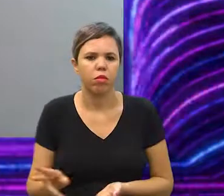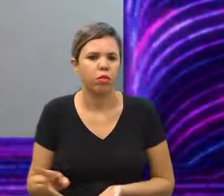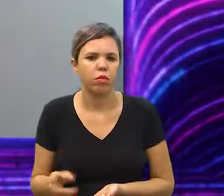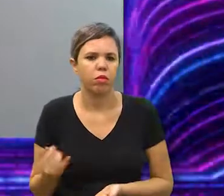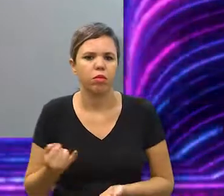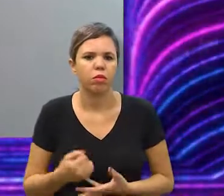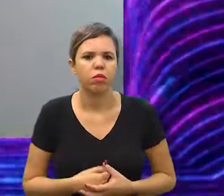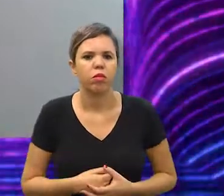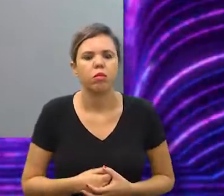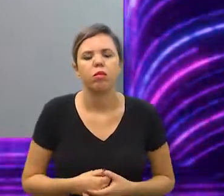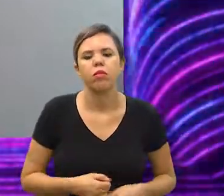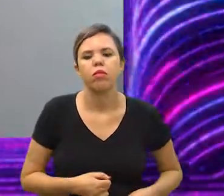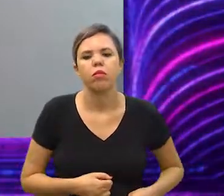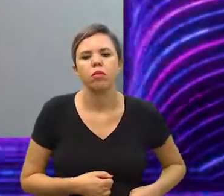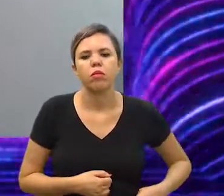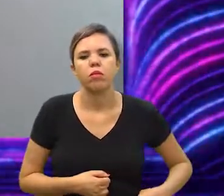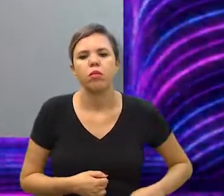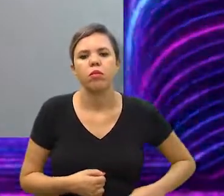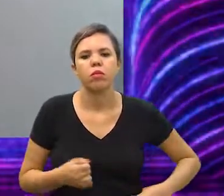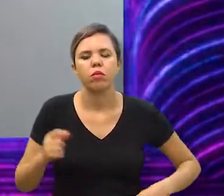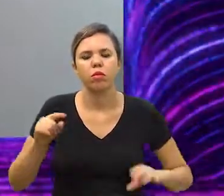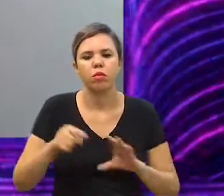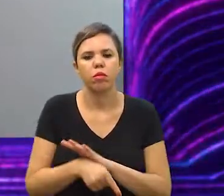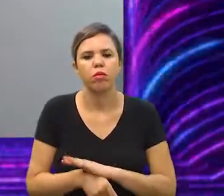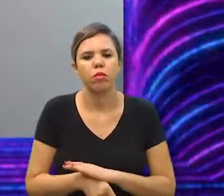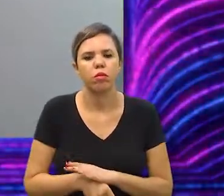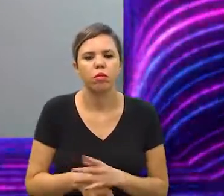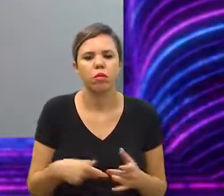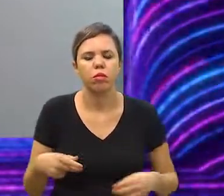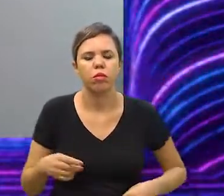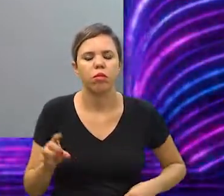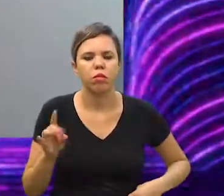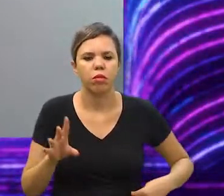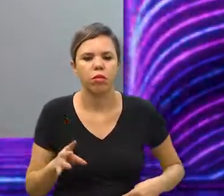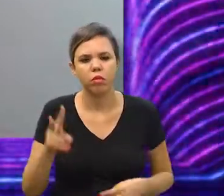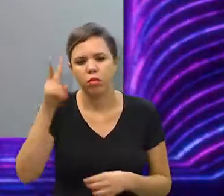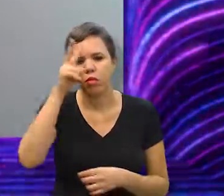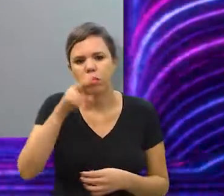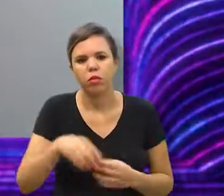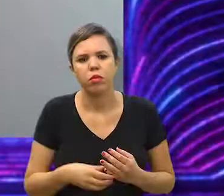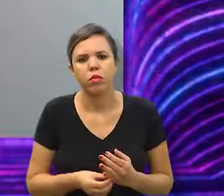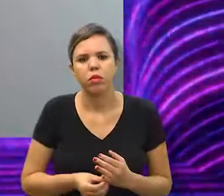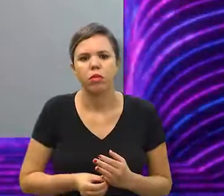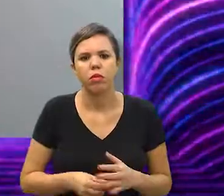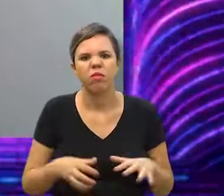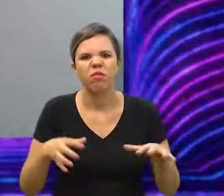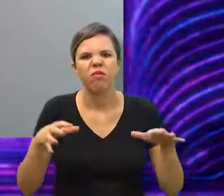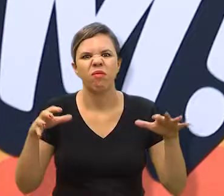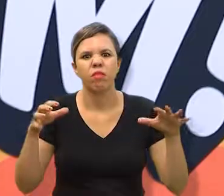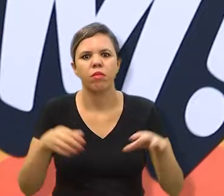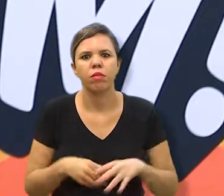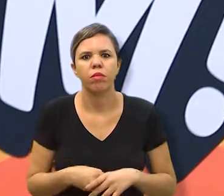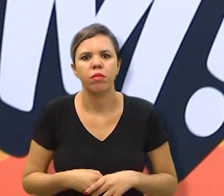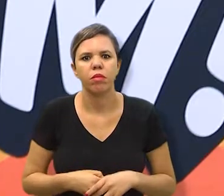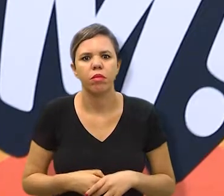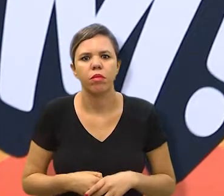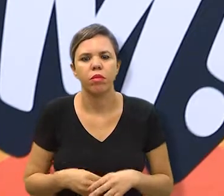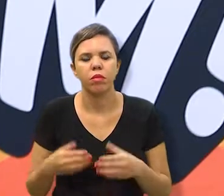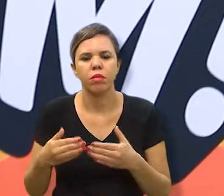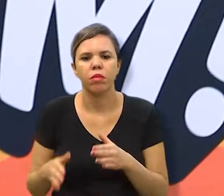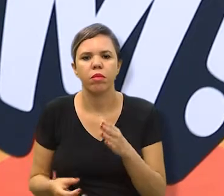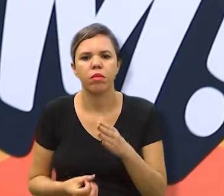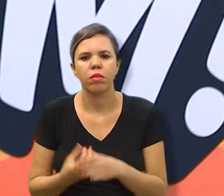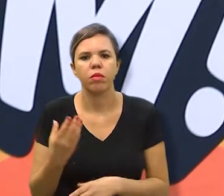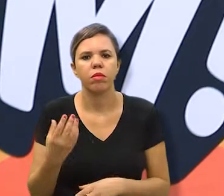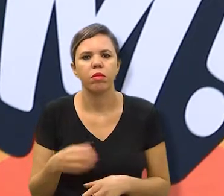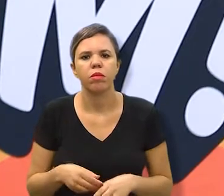em consideração. Então olha a profundidade que dá para levar nessa coisa só por uma história de monstro. Vocês lançaram o